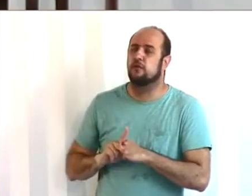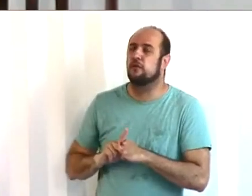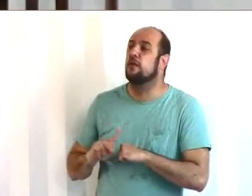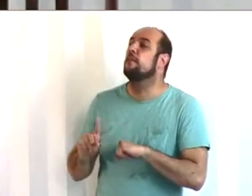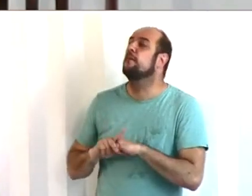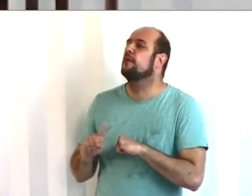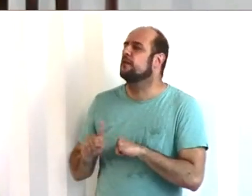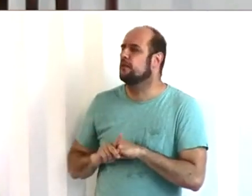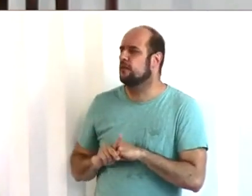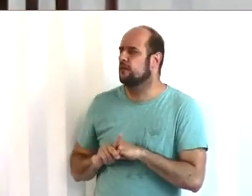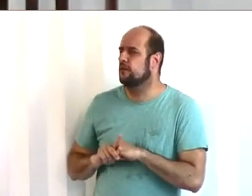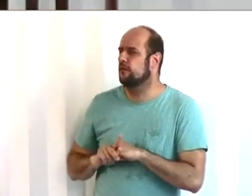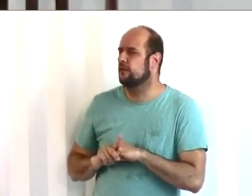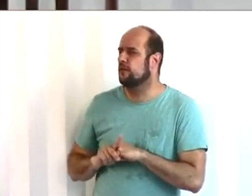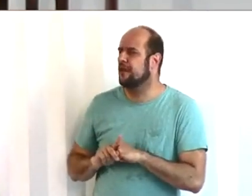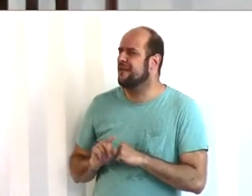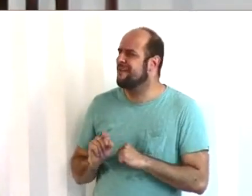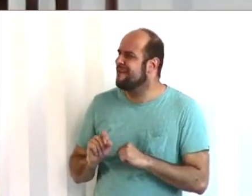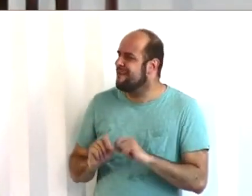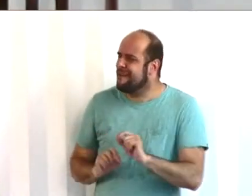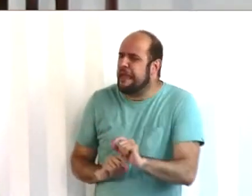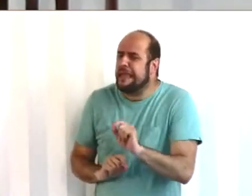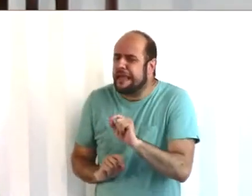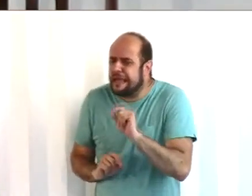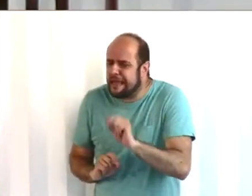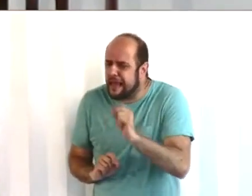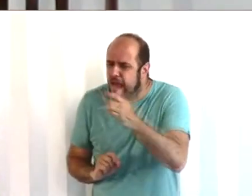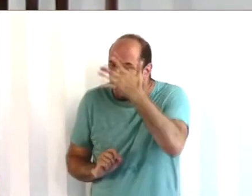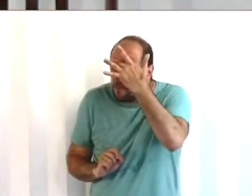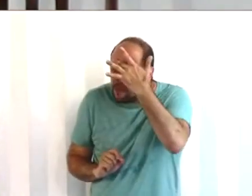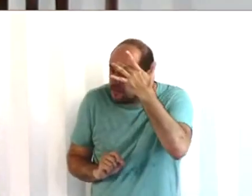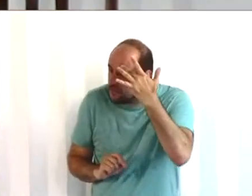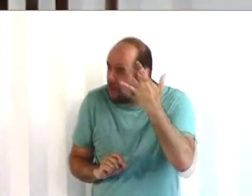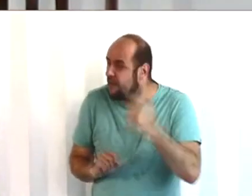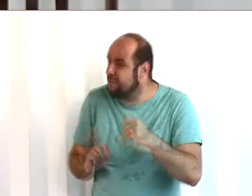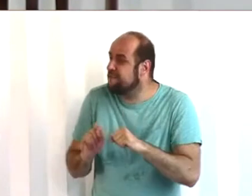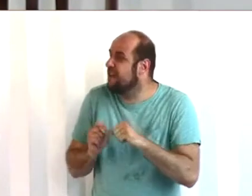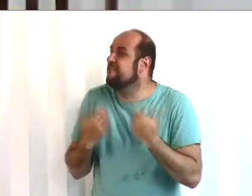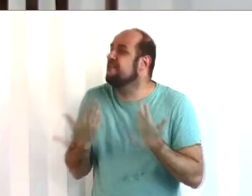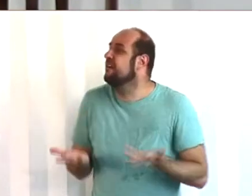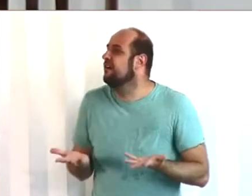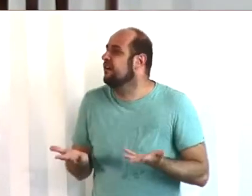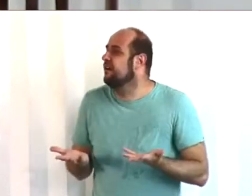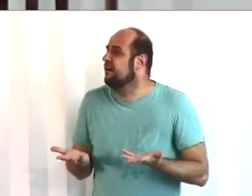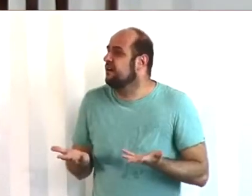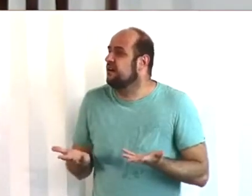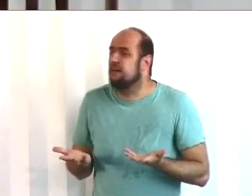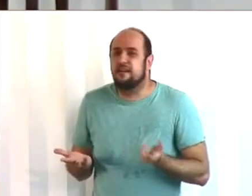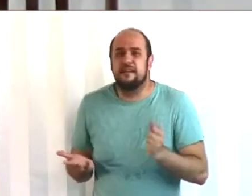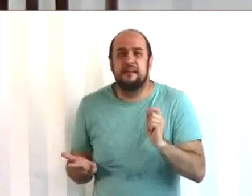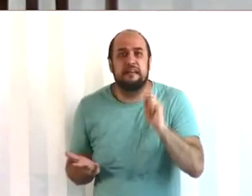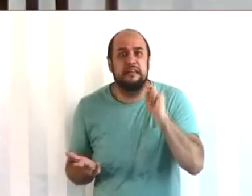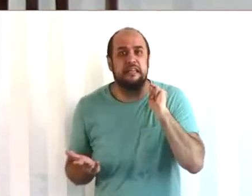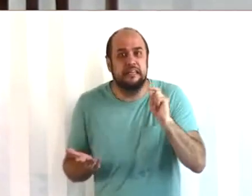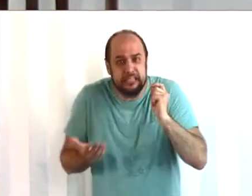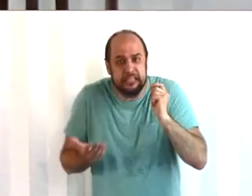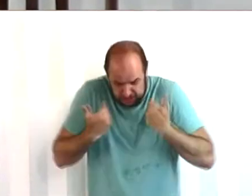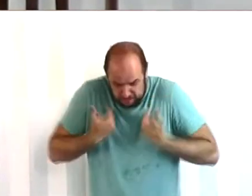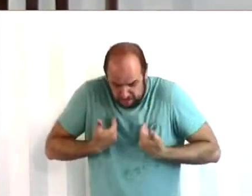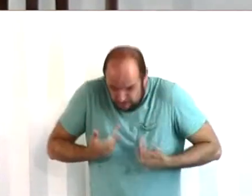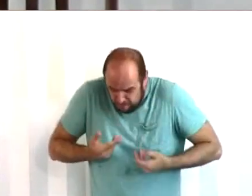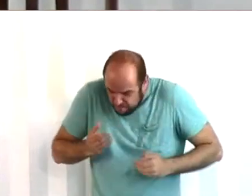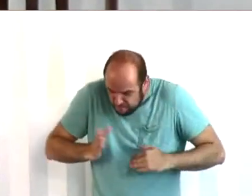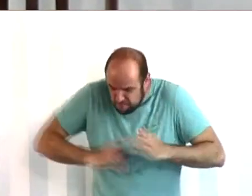Pedro, o que é que pessoas assim podem fazer? Que faremos